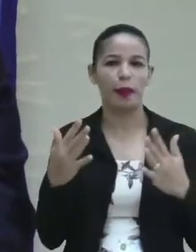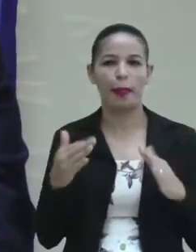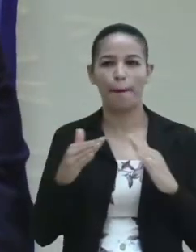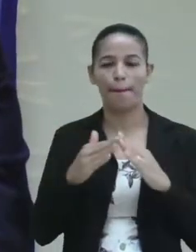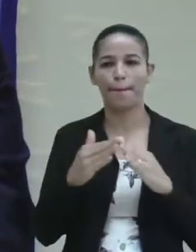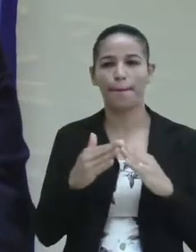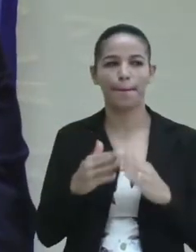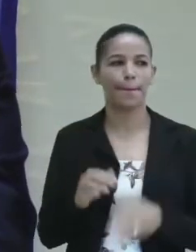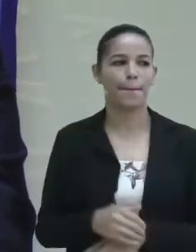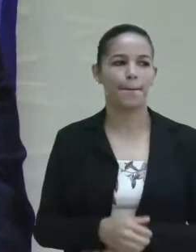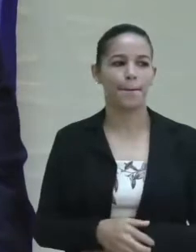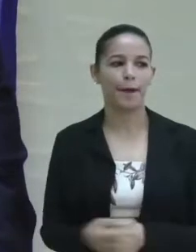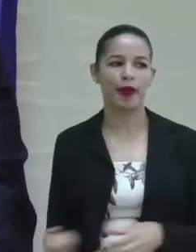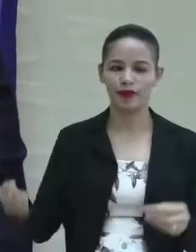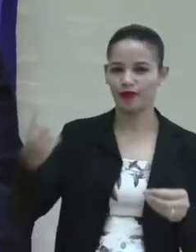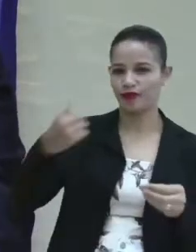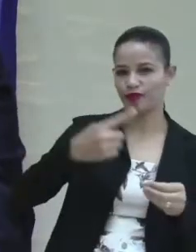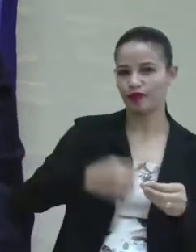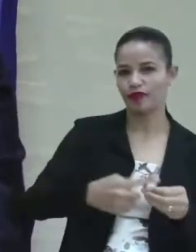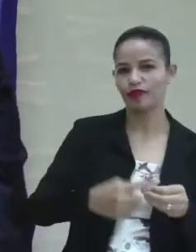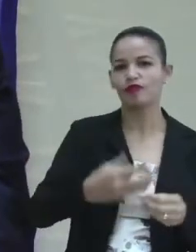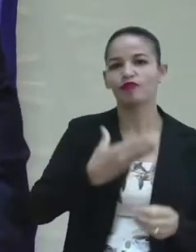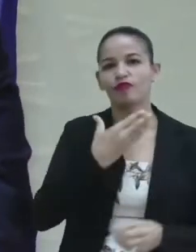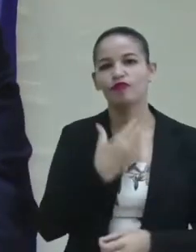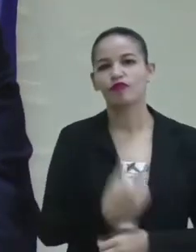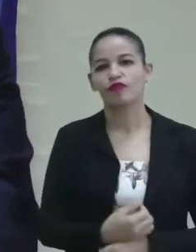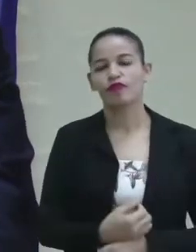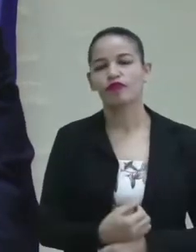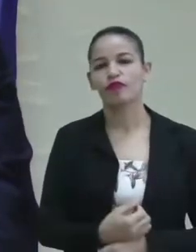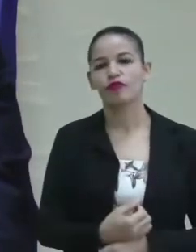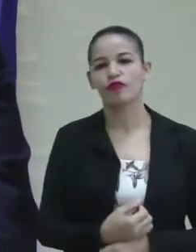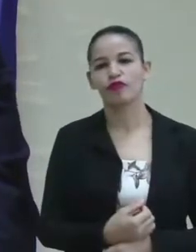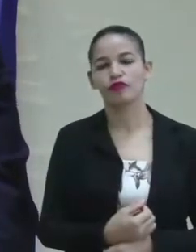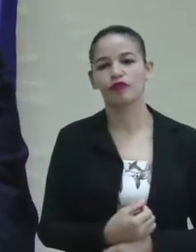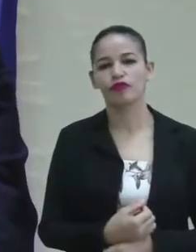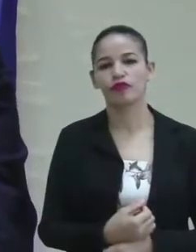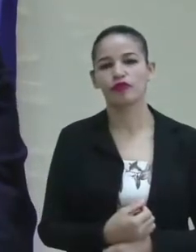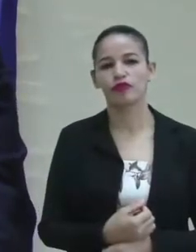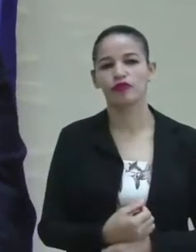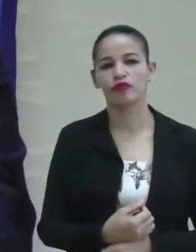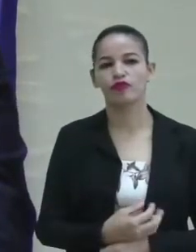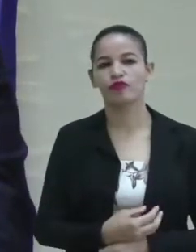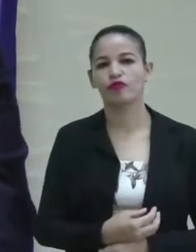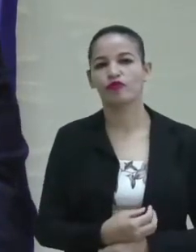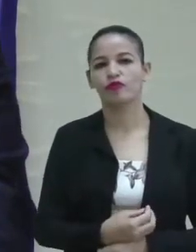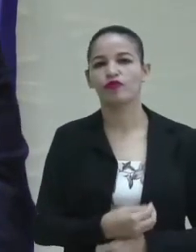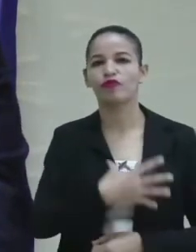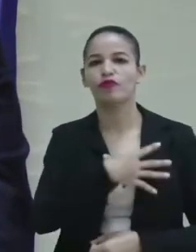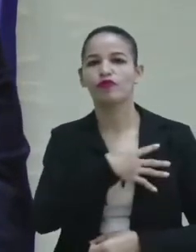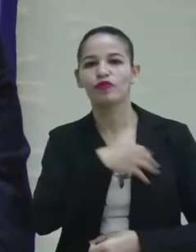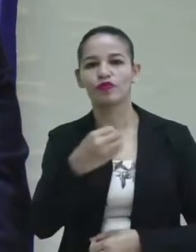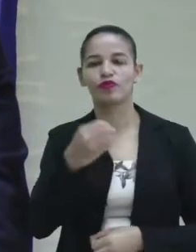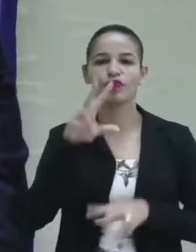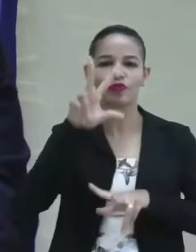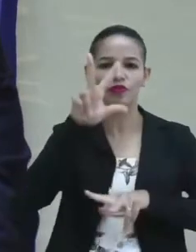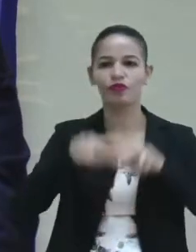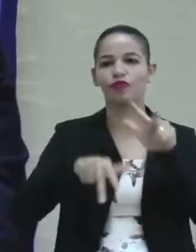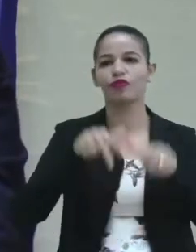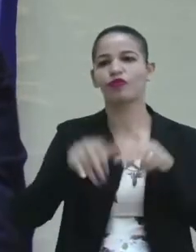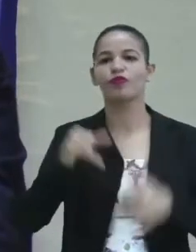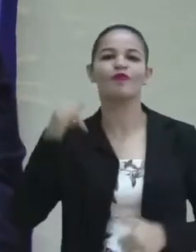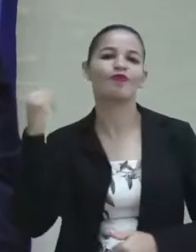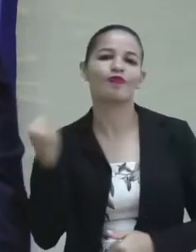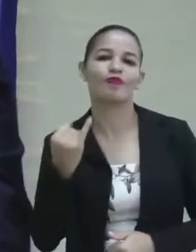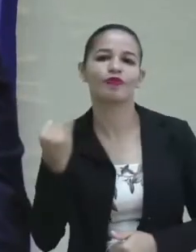legislativo por ver um filho dessa terra, alguém que aqui conviveu e deixou bons frutos, está aí galgando voos